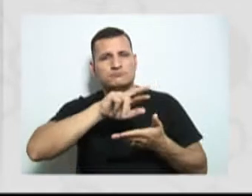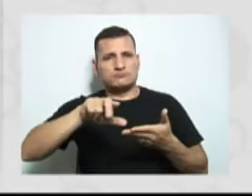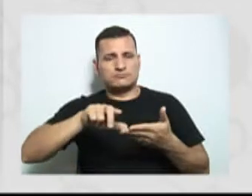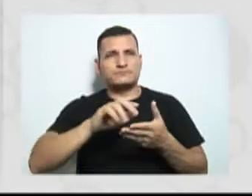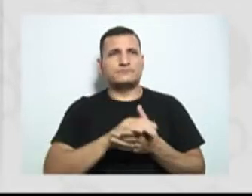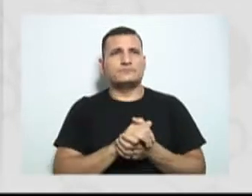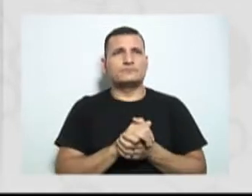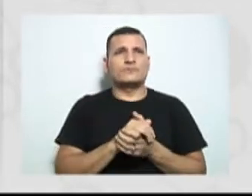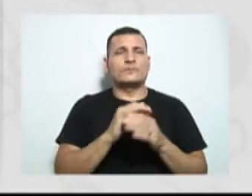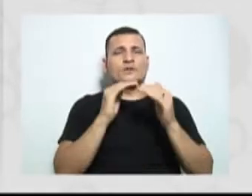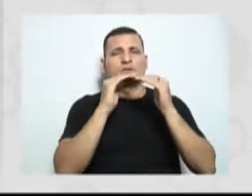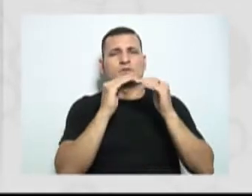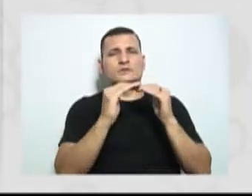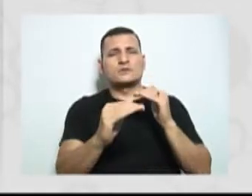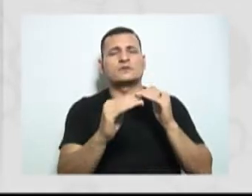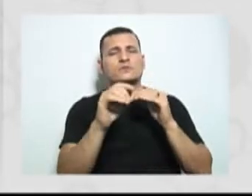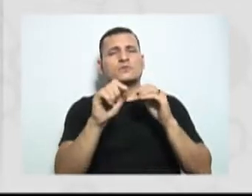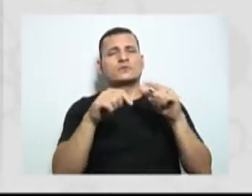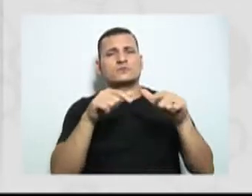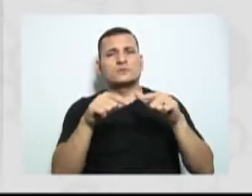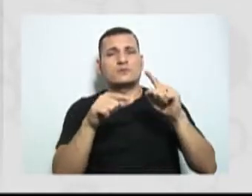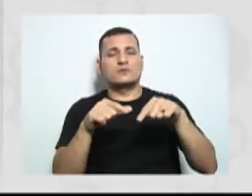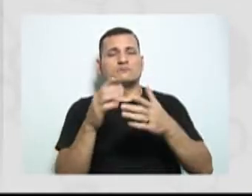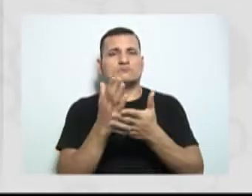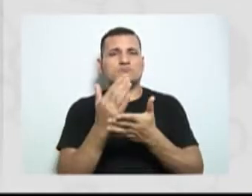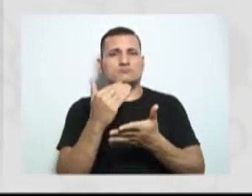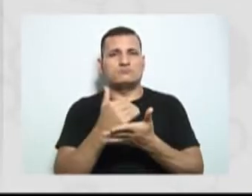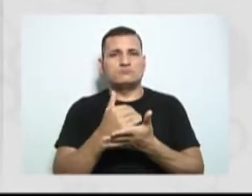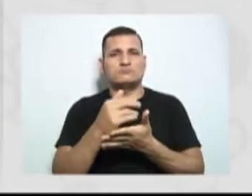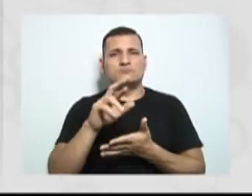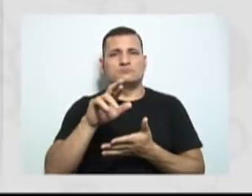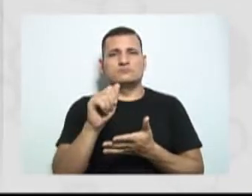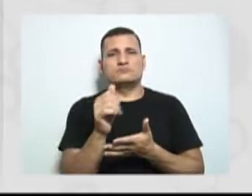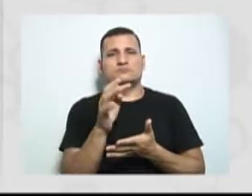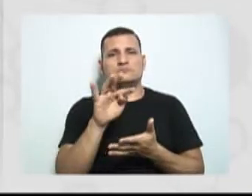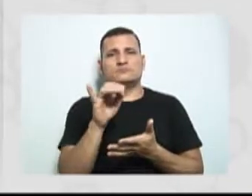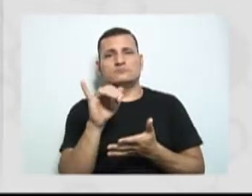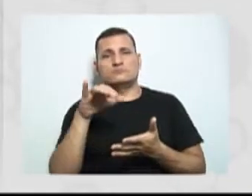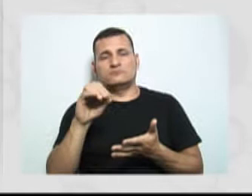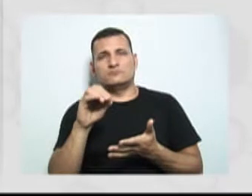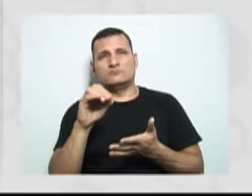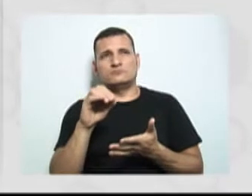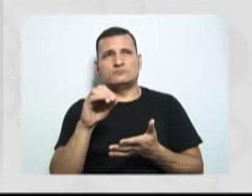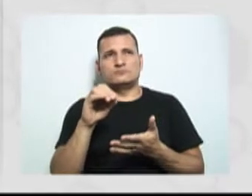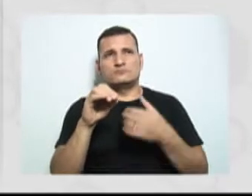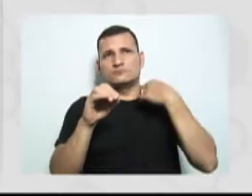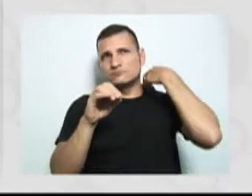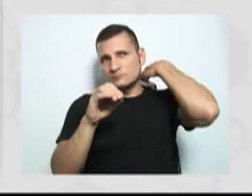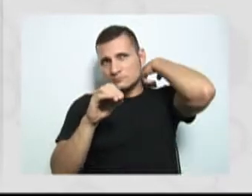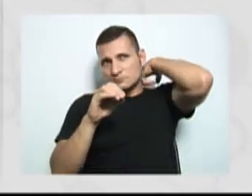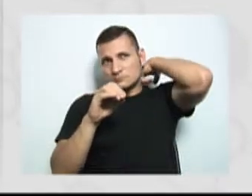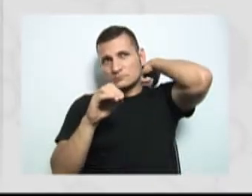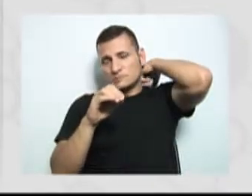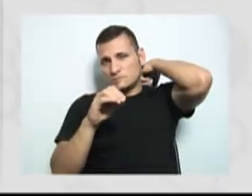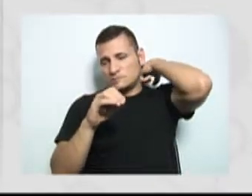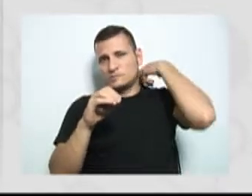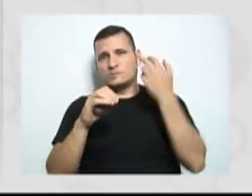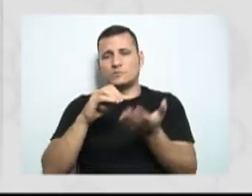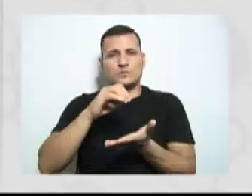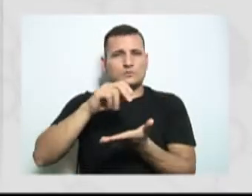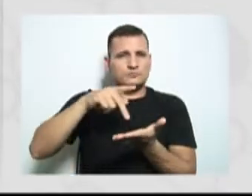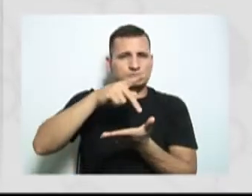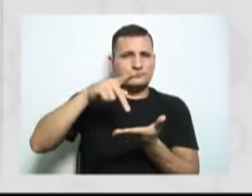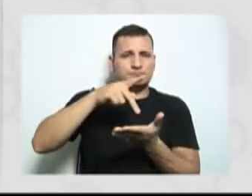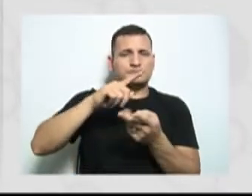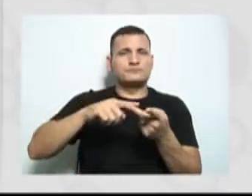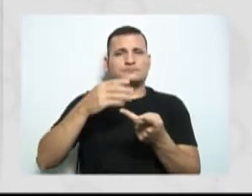Com os rateios, para tentar gerar nossos produtos. Aqui foi colocado um produto, nós temos o pudim, nós temos o doce de